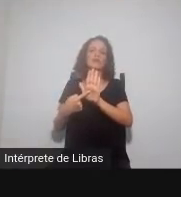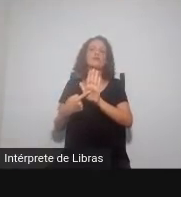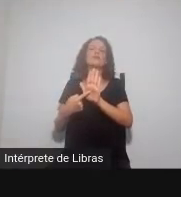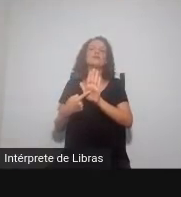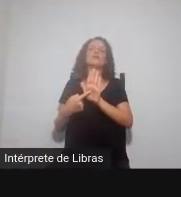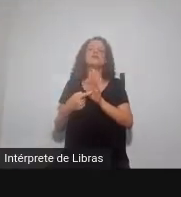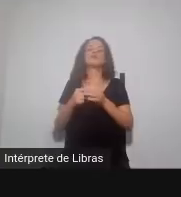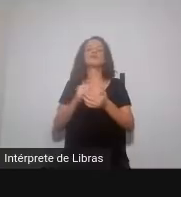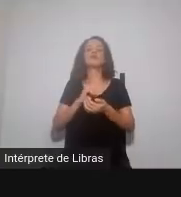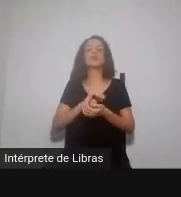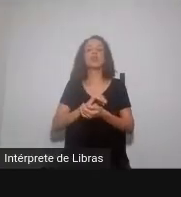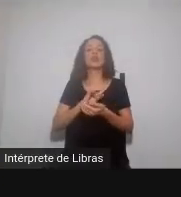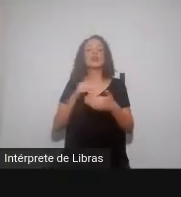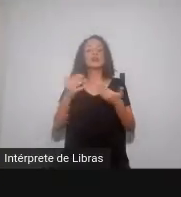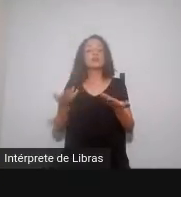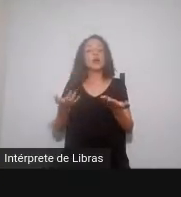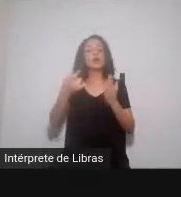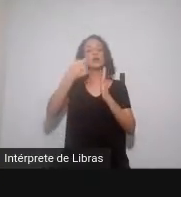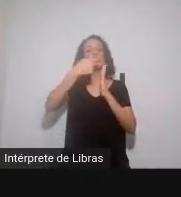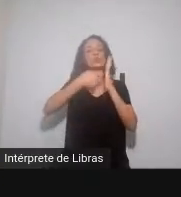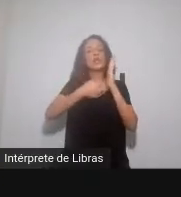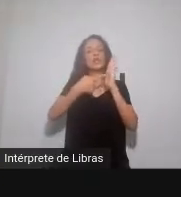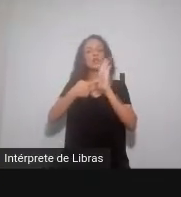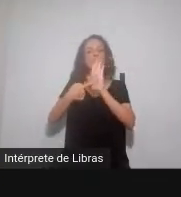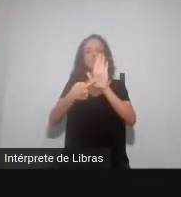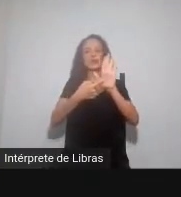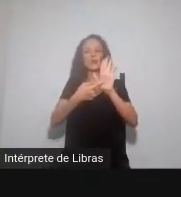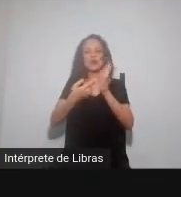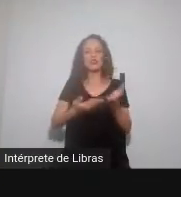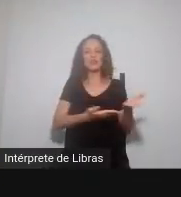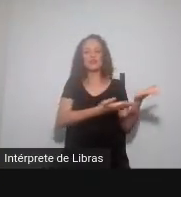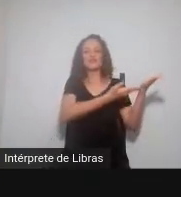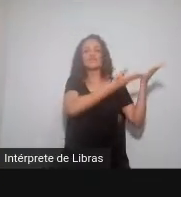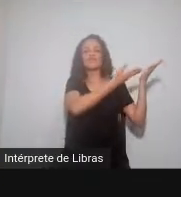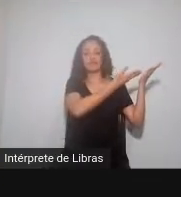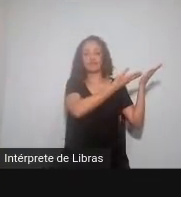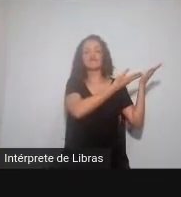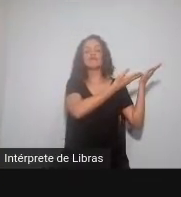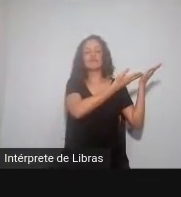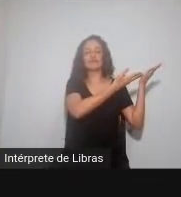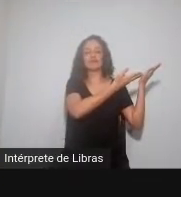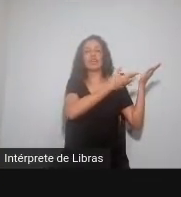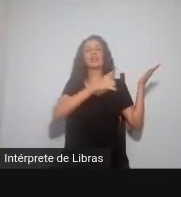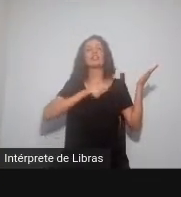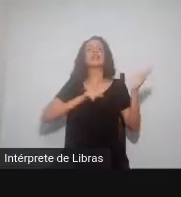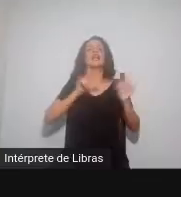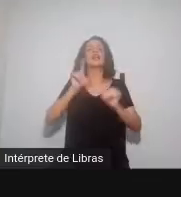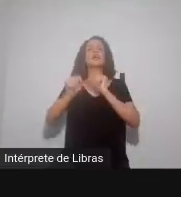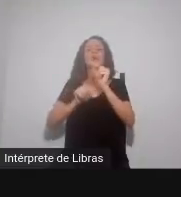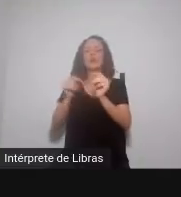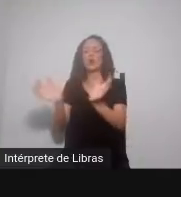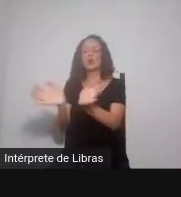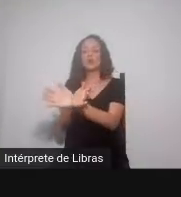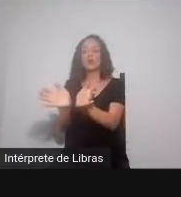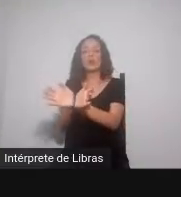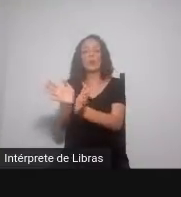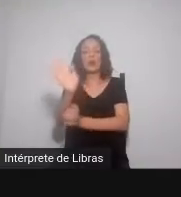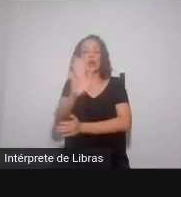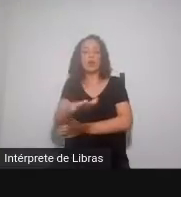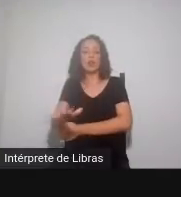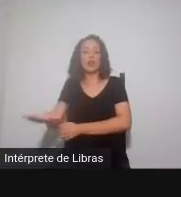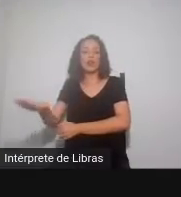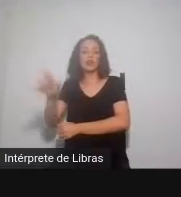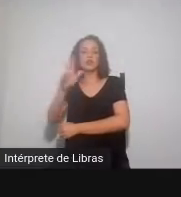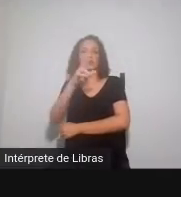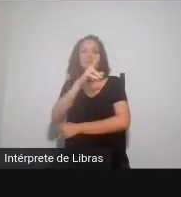atividade. Esse texto que vocês estão vendo está no Classroom das turmas de crianças de segundo período. E essas são